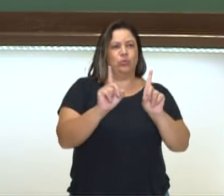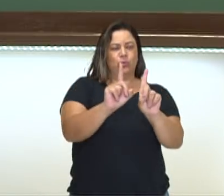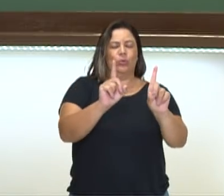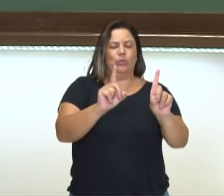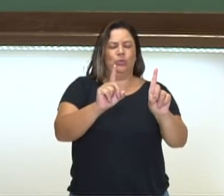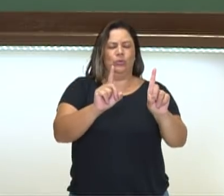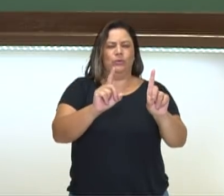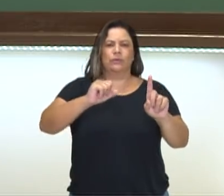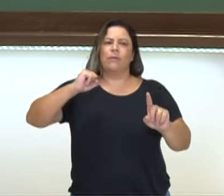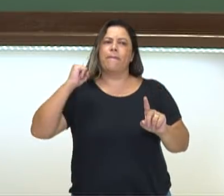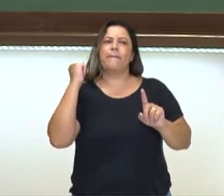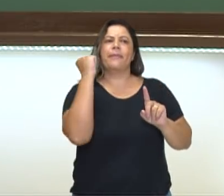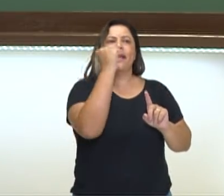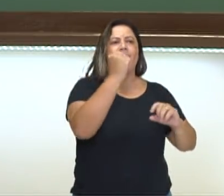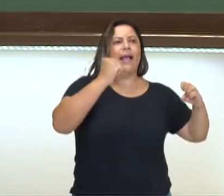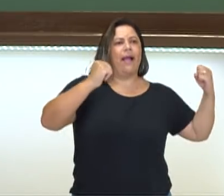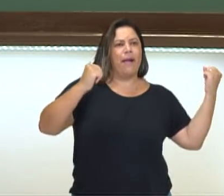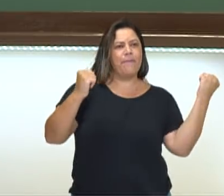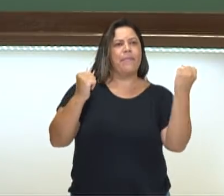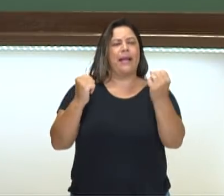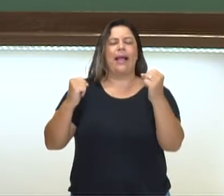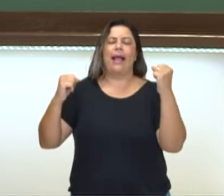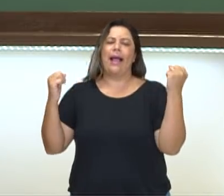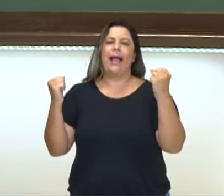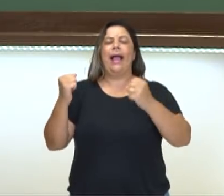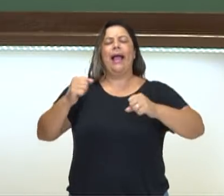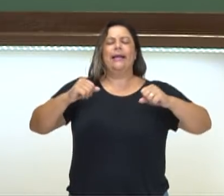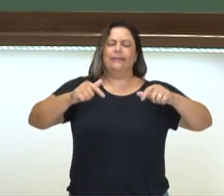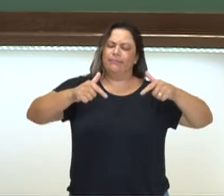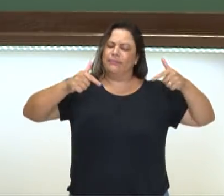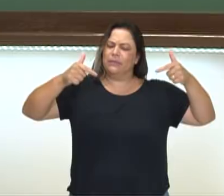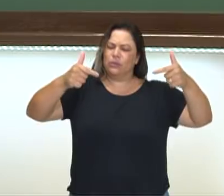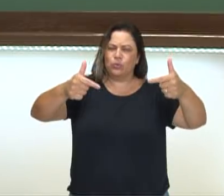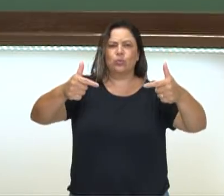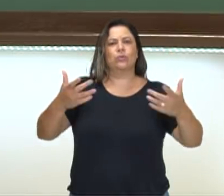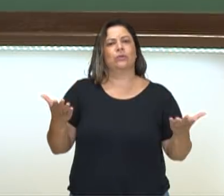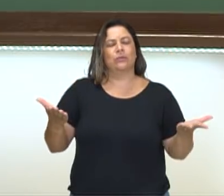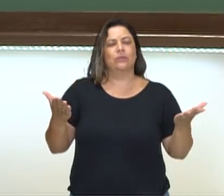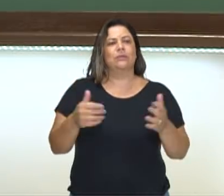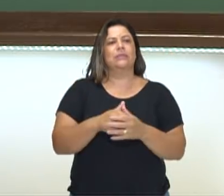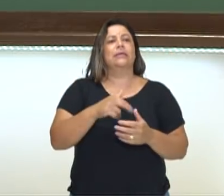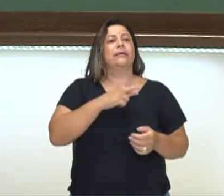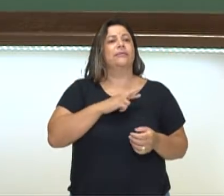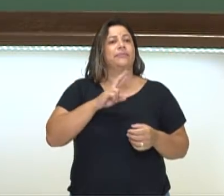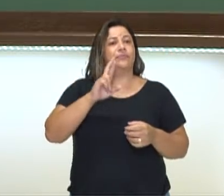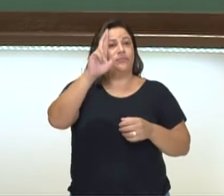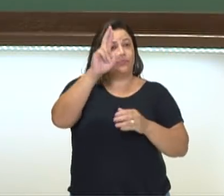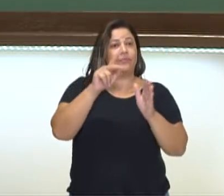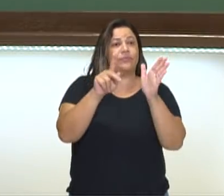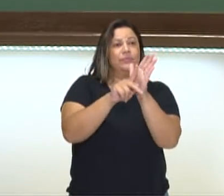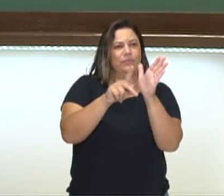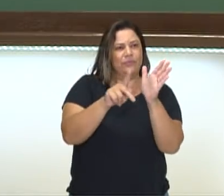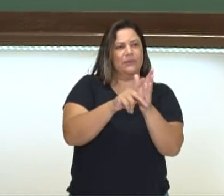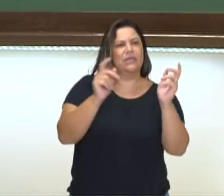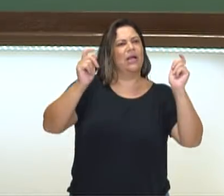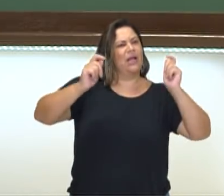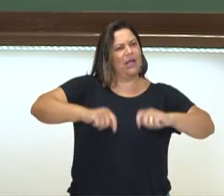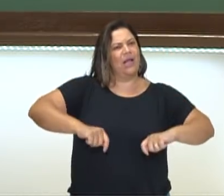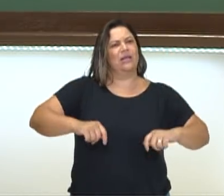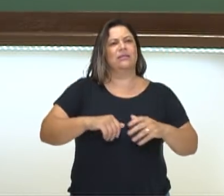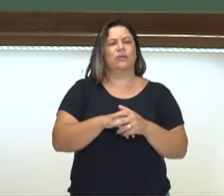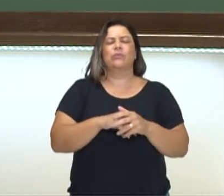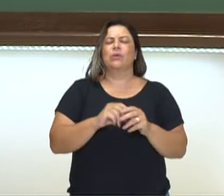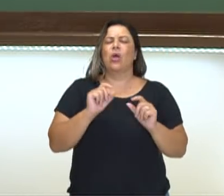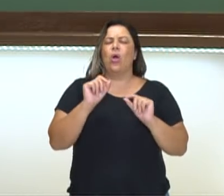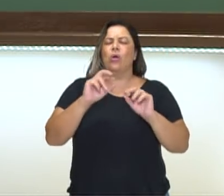os cavalos, as lanças, as lutas medievais. E também o elemento religioso aqui é essa luta entre mouros